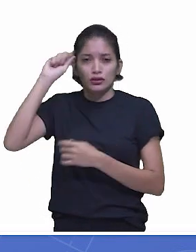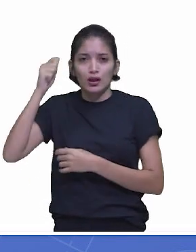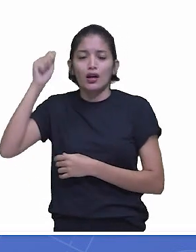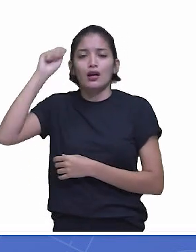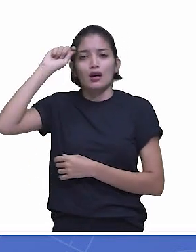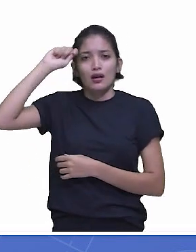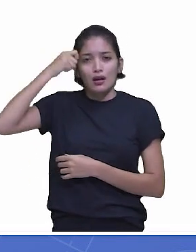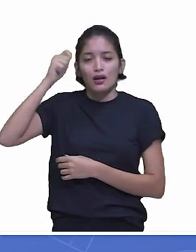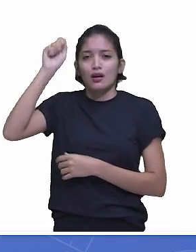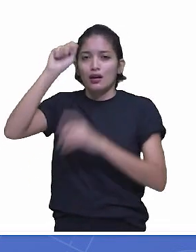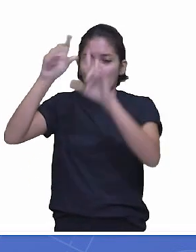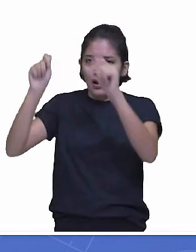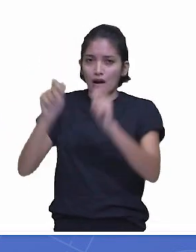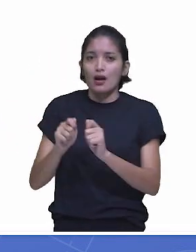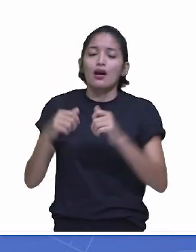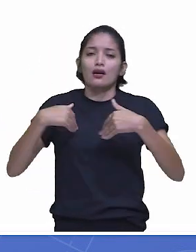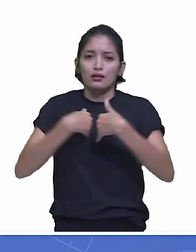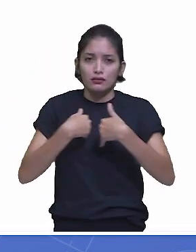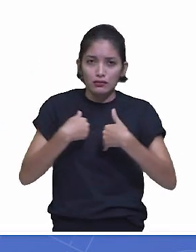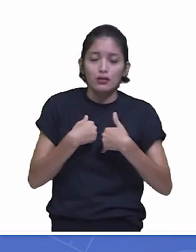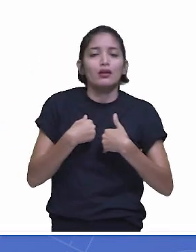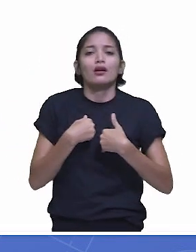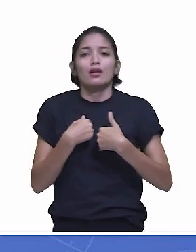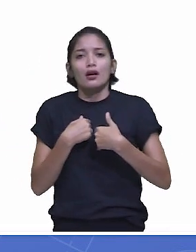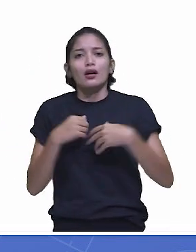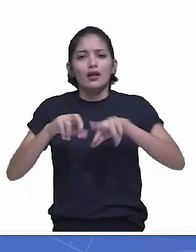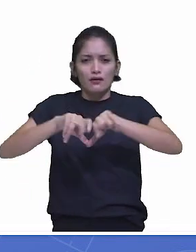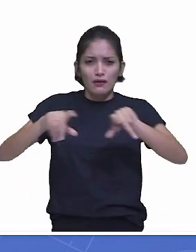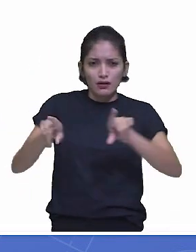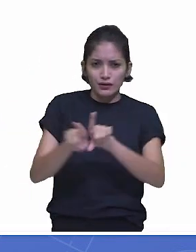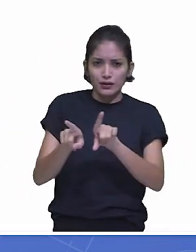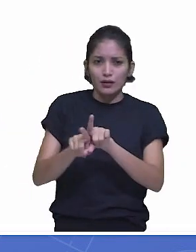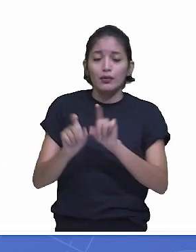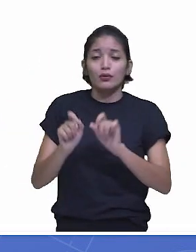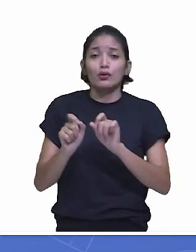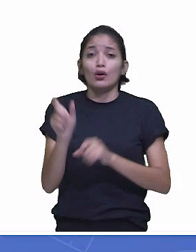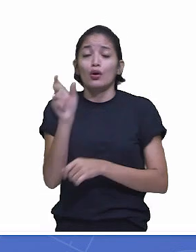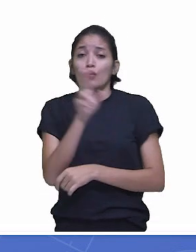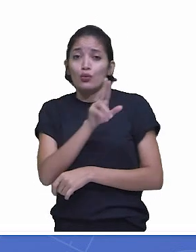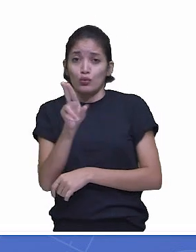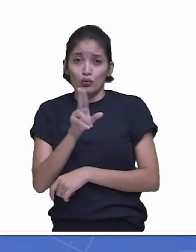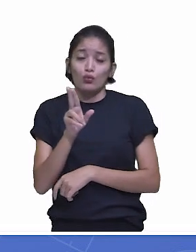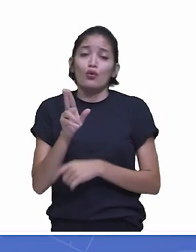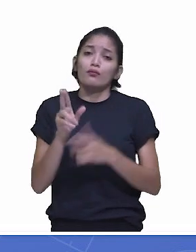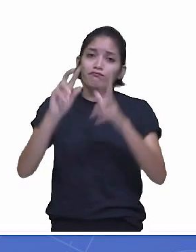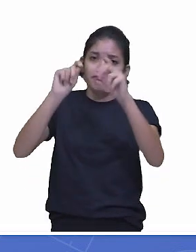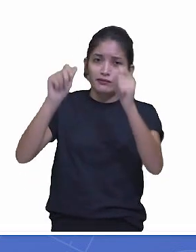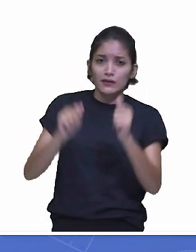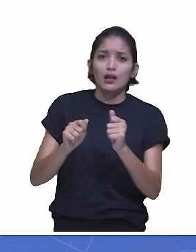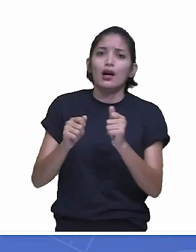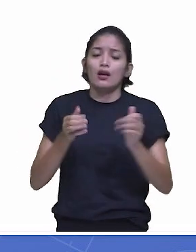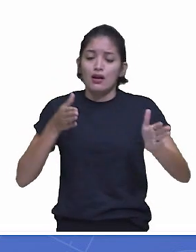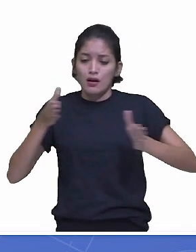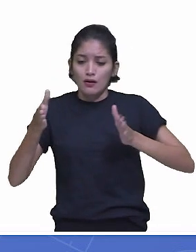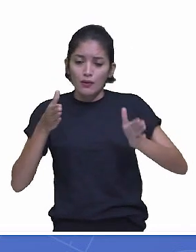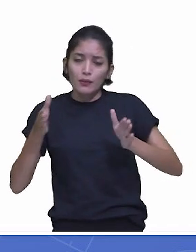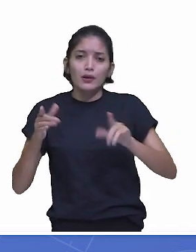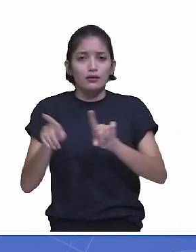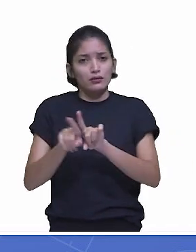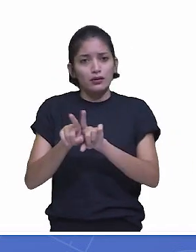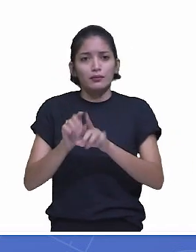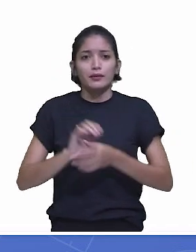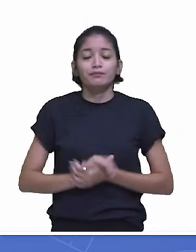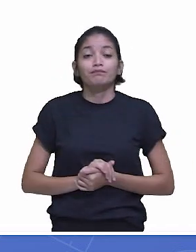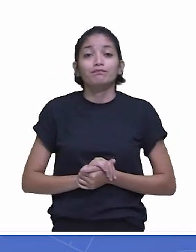essenciais, arte africana, moda e animais. Também é possível pesquisar pelo nome da obra, estilo, autor